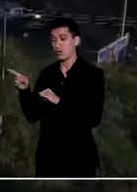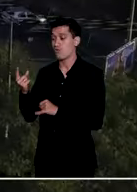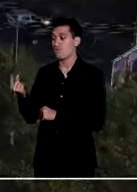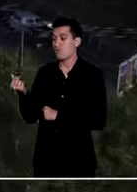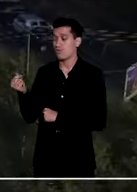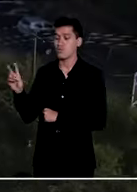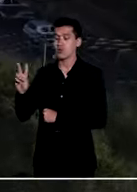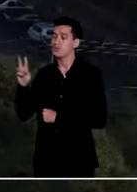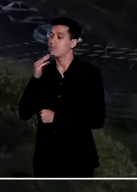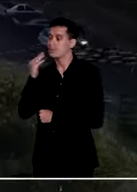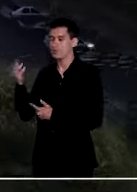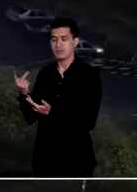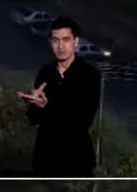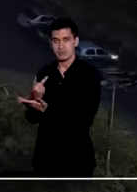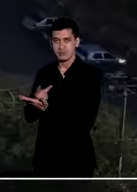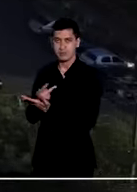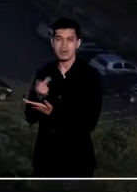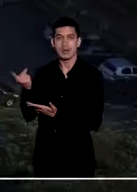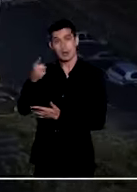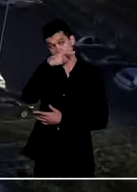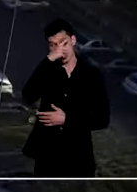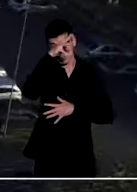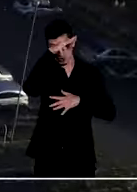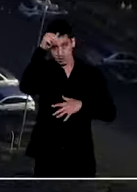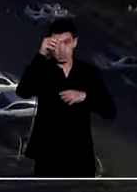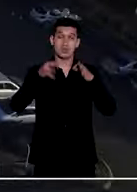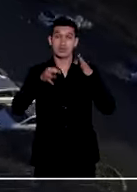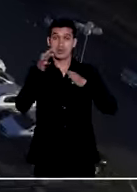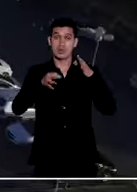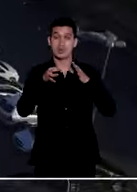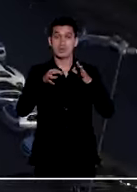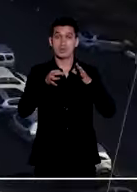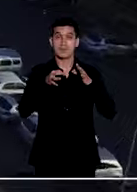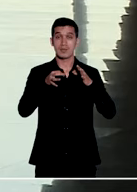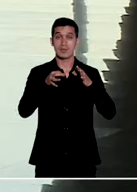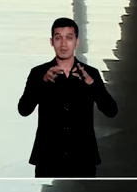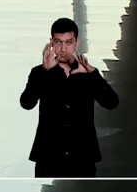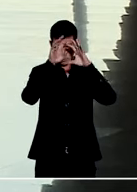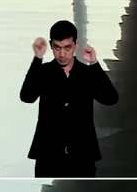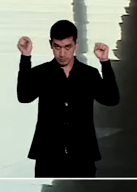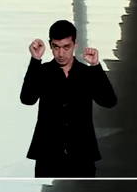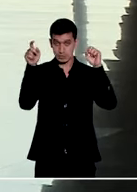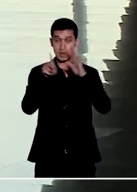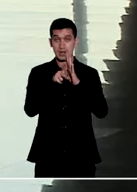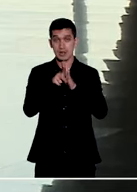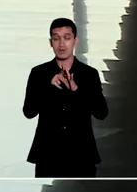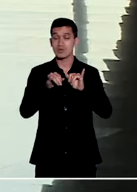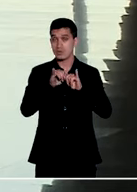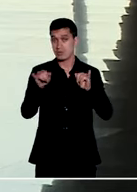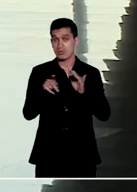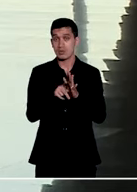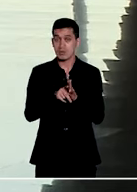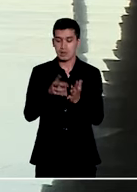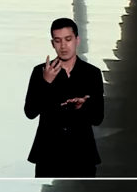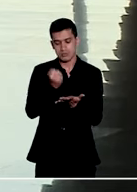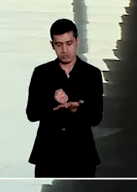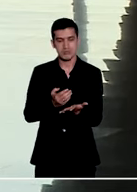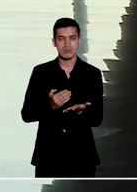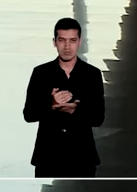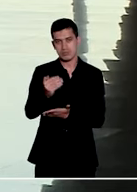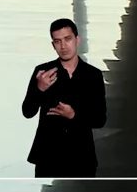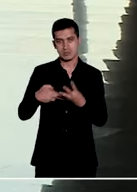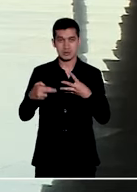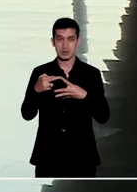Justiça de Mato Grosso deu provimento ao recurso adesivo da empresa no Superior Tribunal de Justiça o devedor